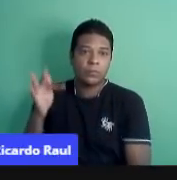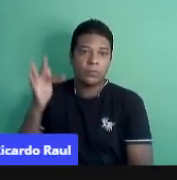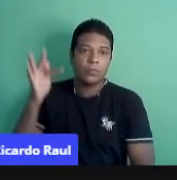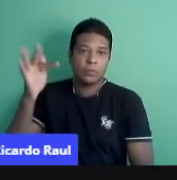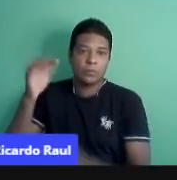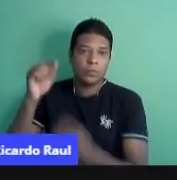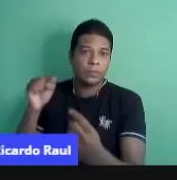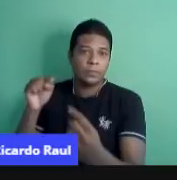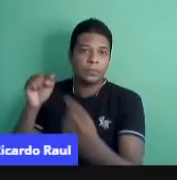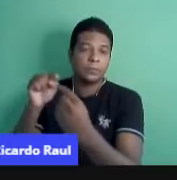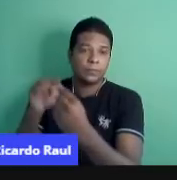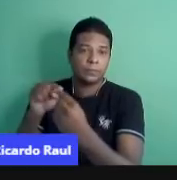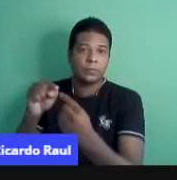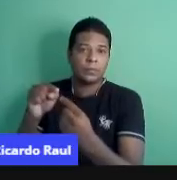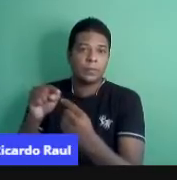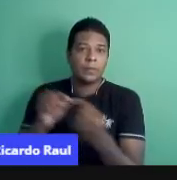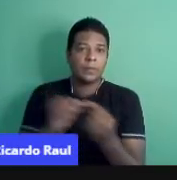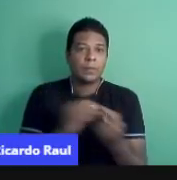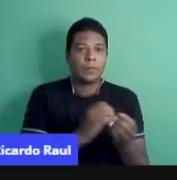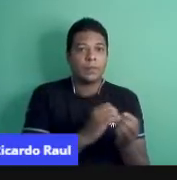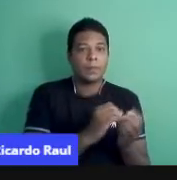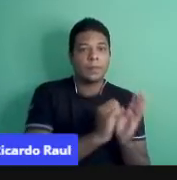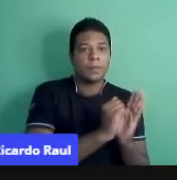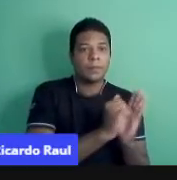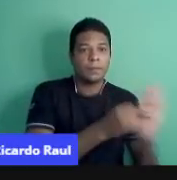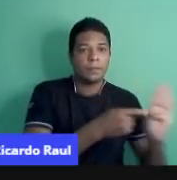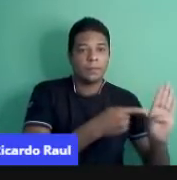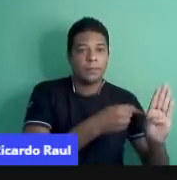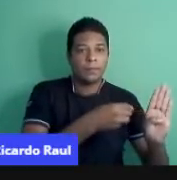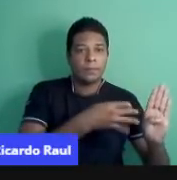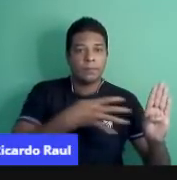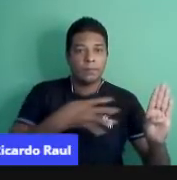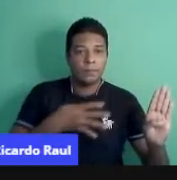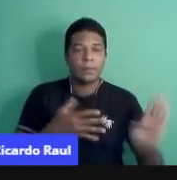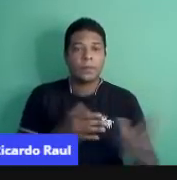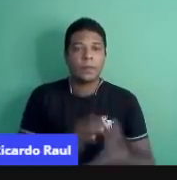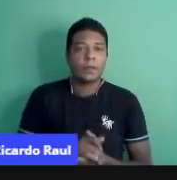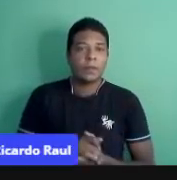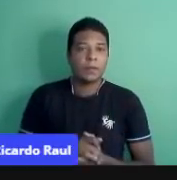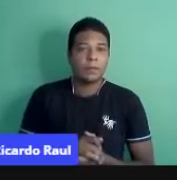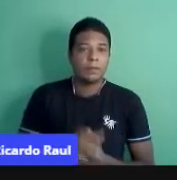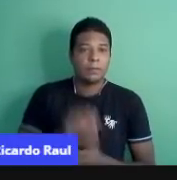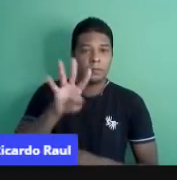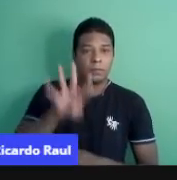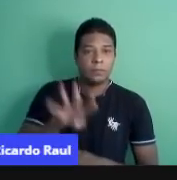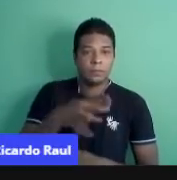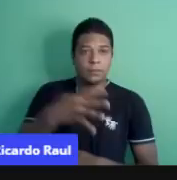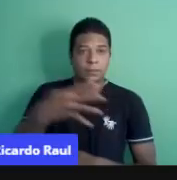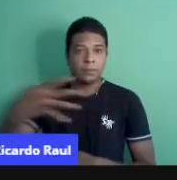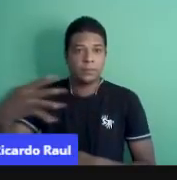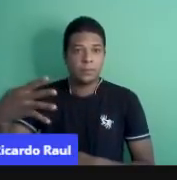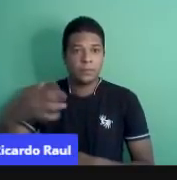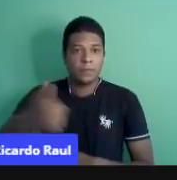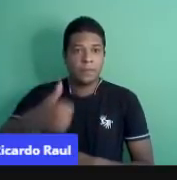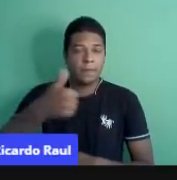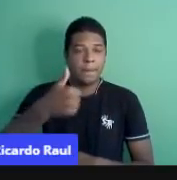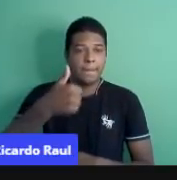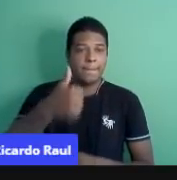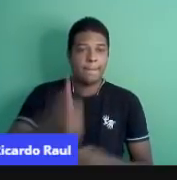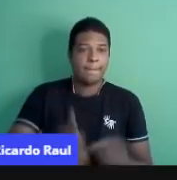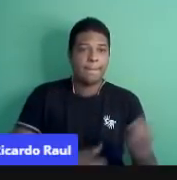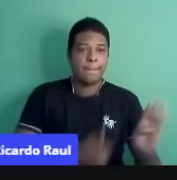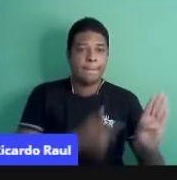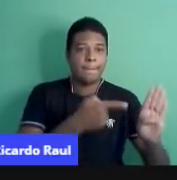podemos observar ali que ele era feito em forma de uma tabela, no primeiro bimestre, por exemplo, ali de